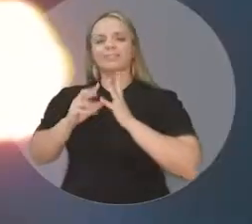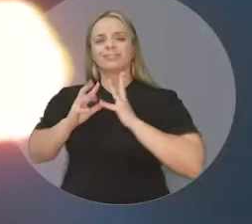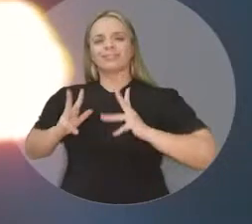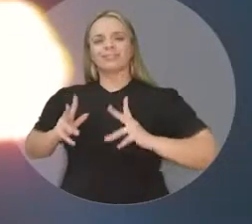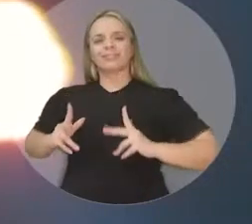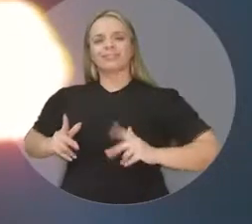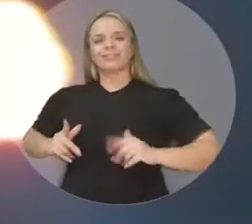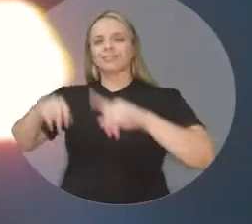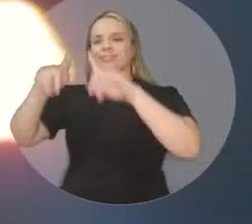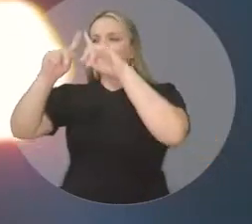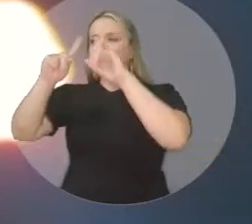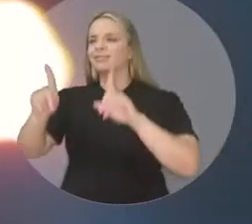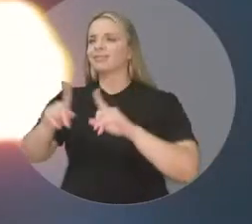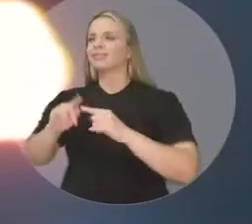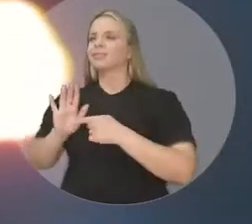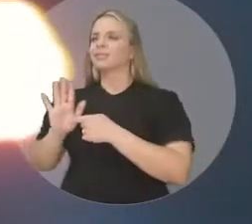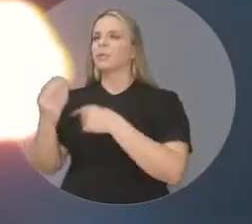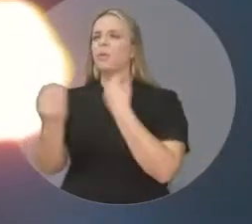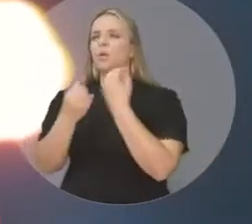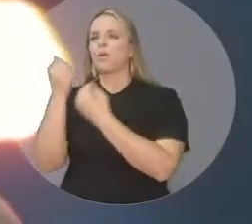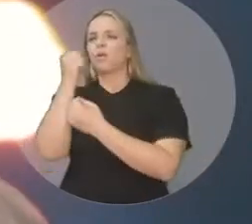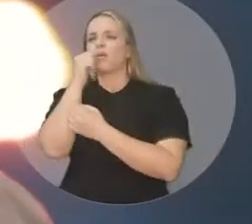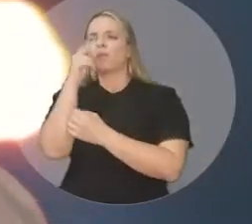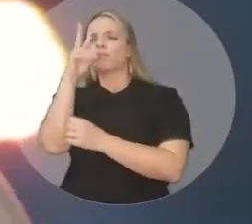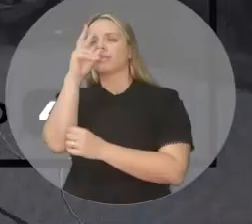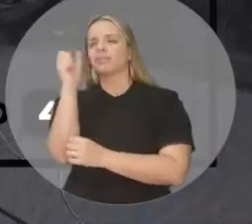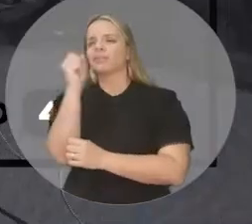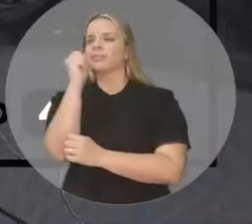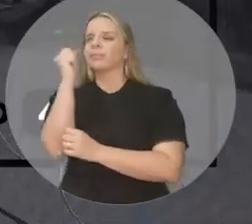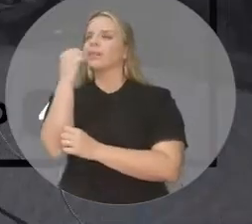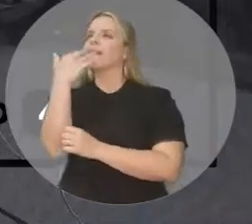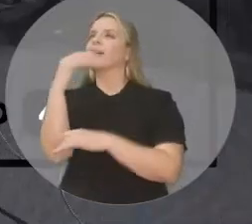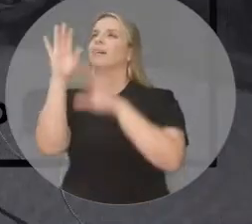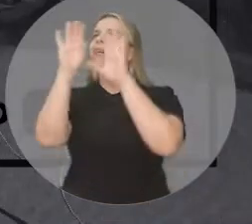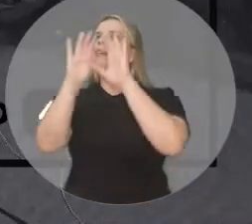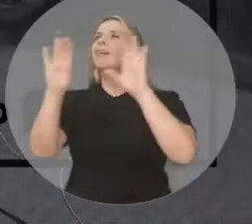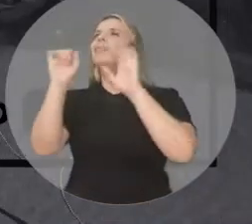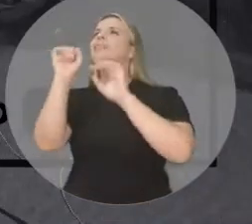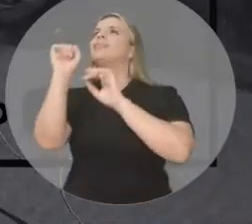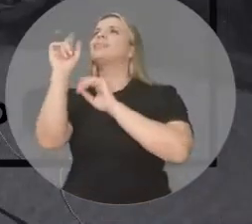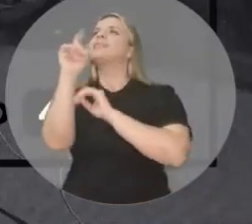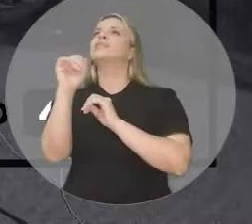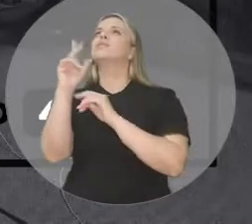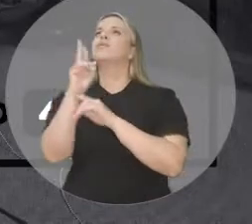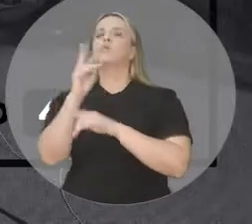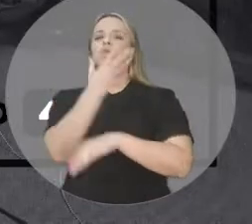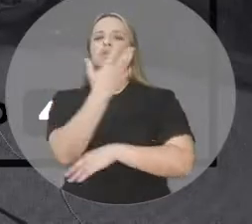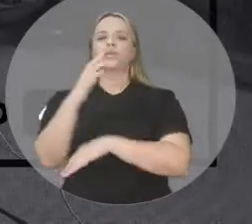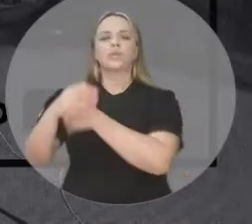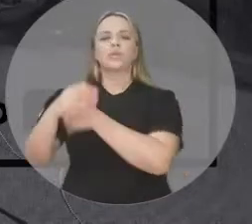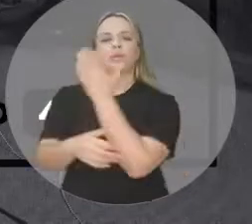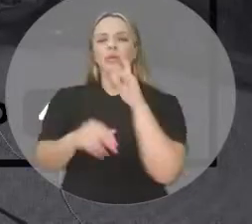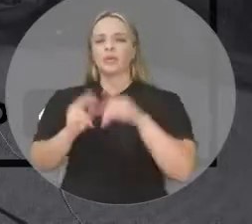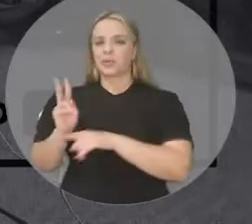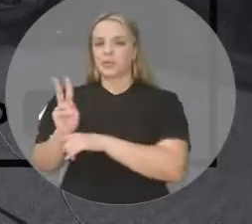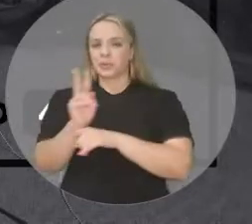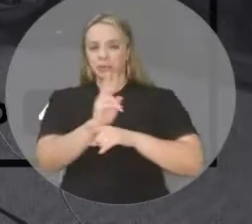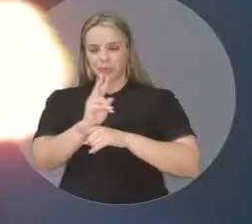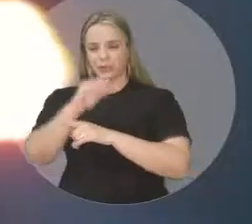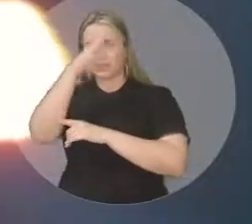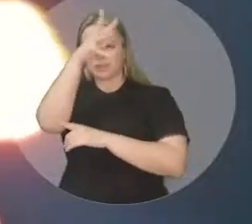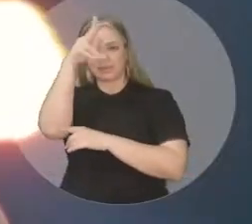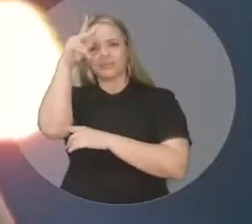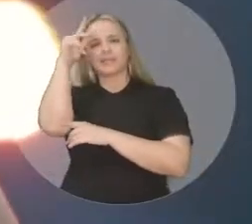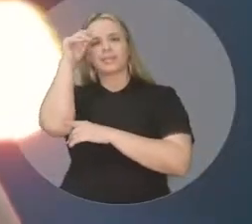Muitas pessoas viam o nome da banda Desert Punk, mas vocês não tocam punk. E instrumental ainda. Mas